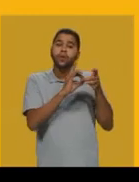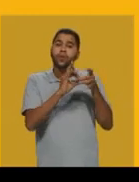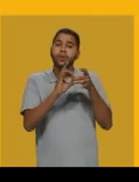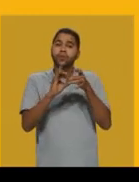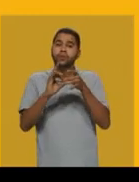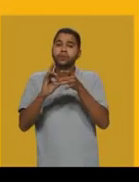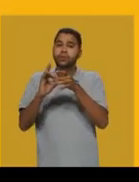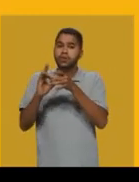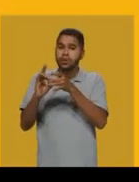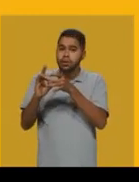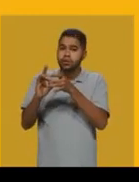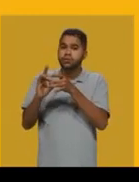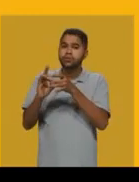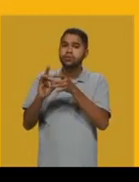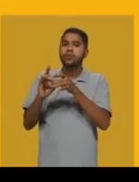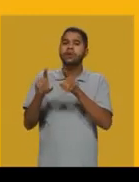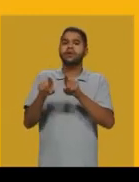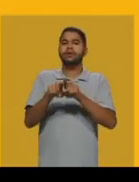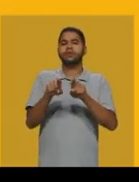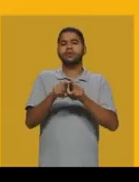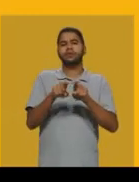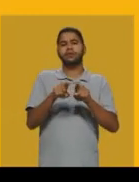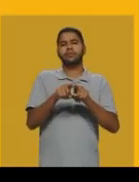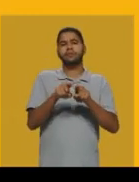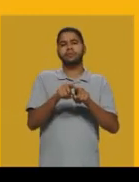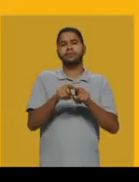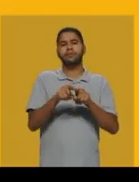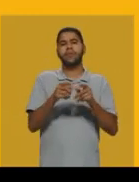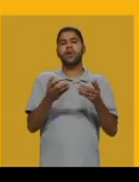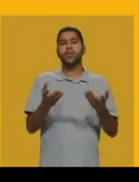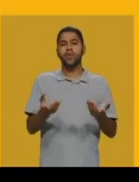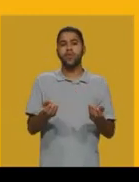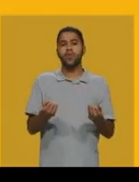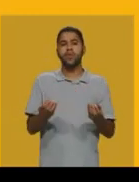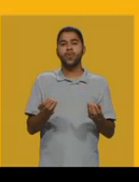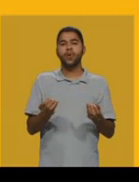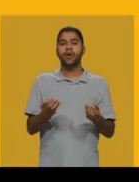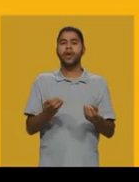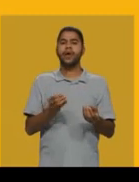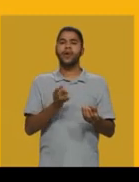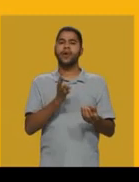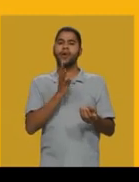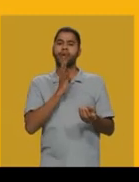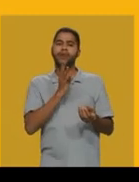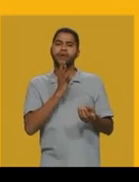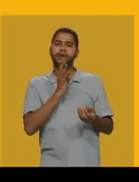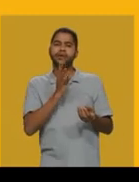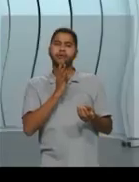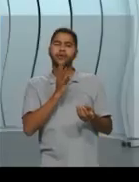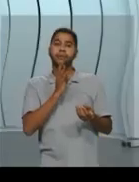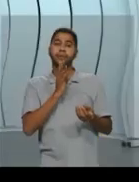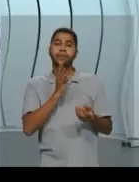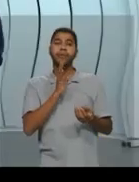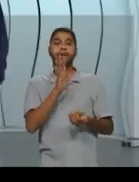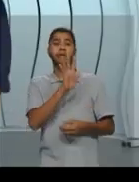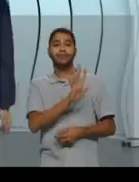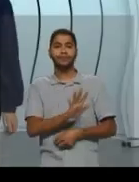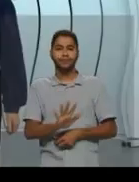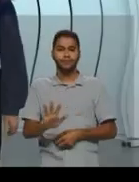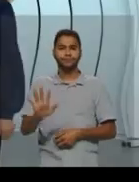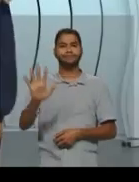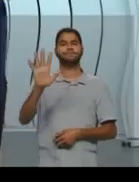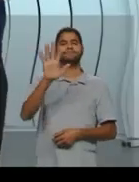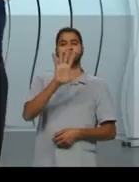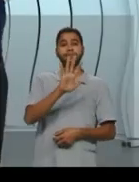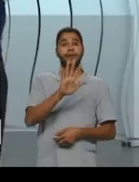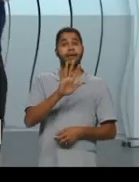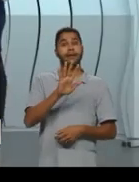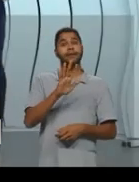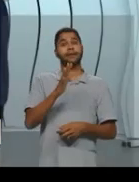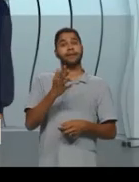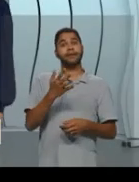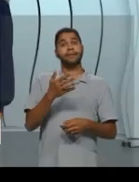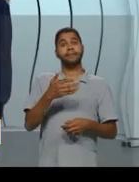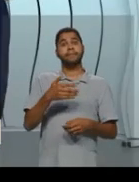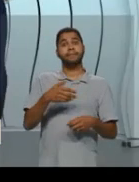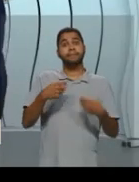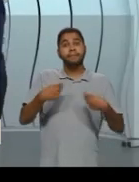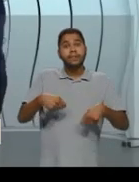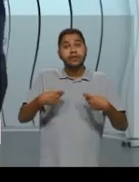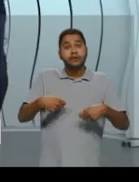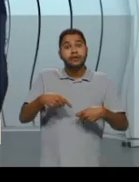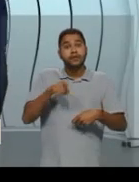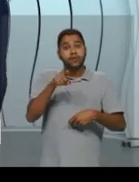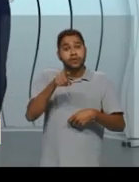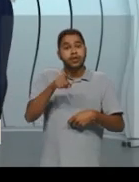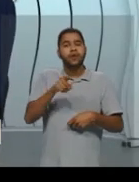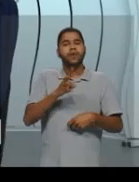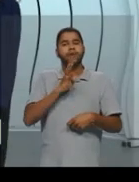comunicacional e do conhecimento que o leitor tem. Então, depende muito mais de você, muito mais